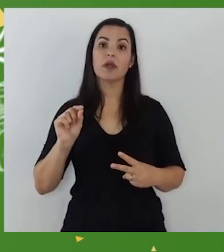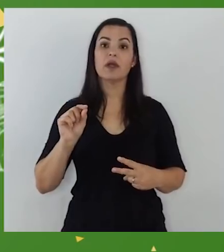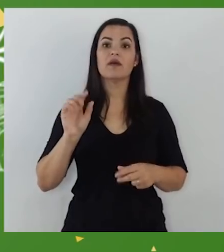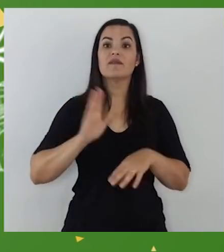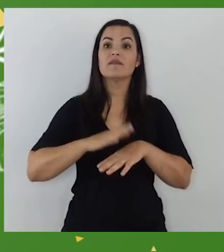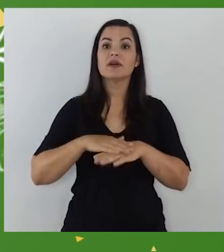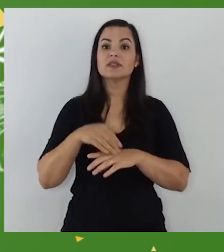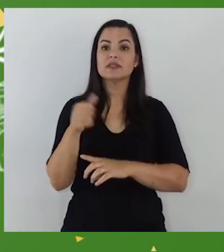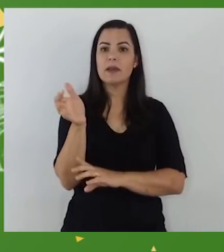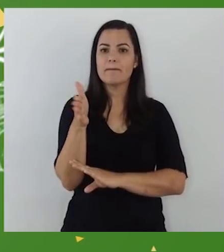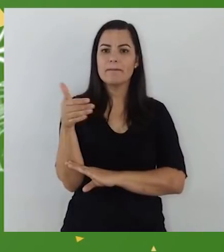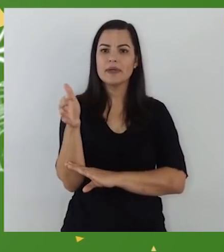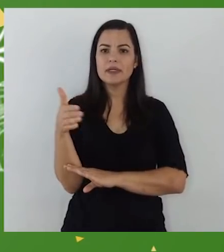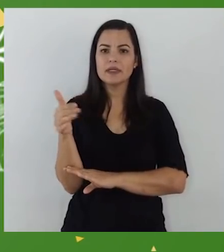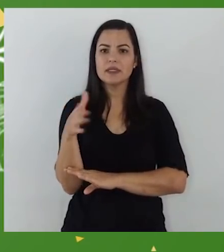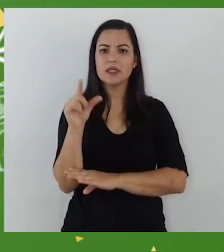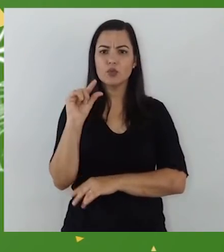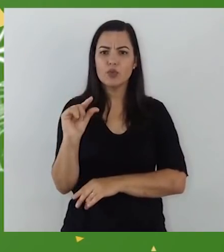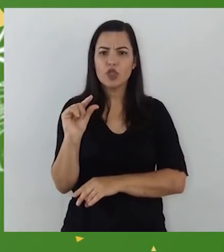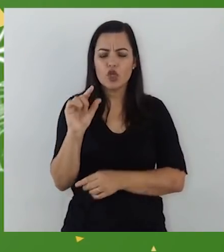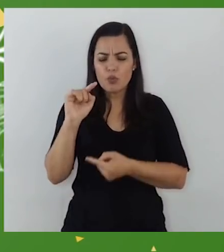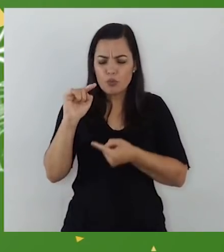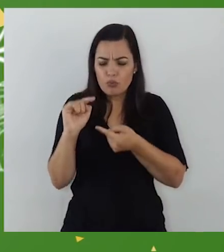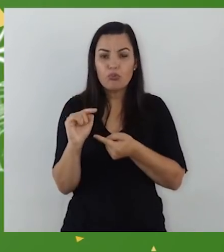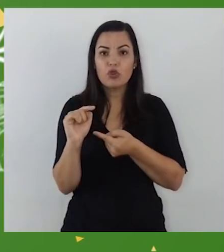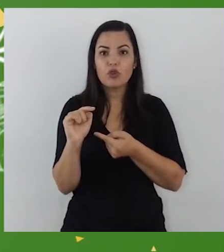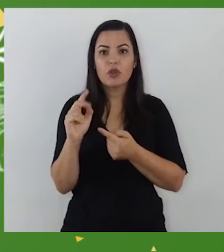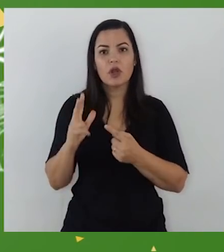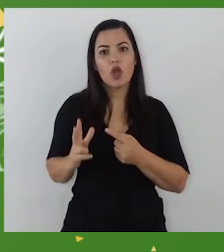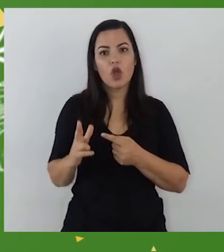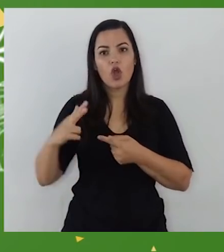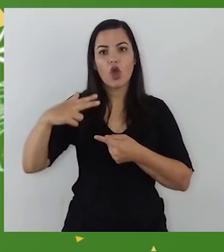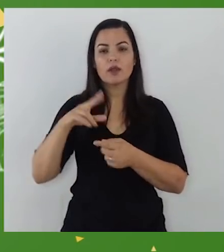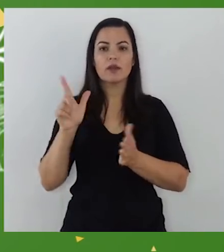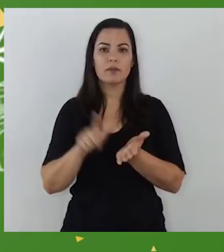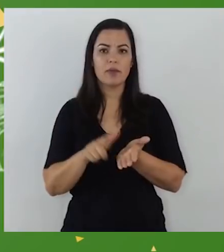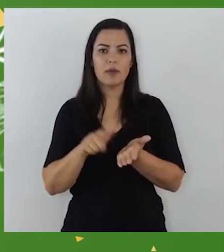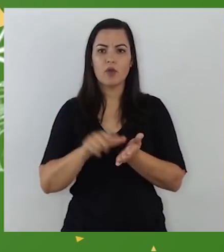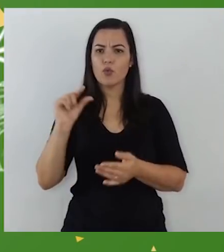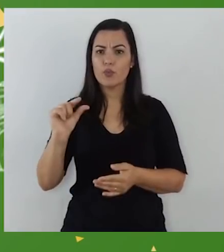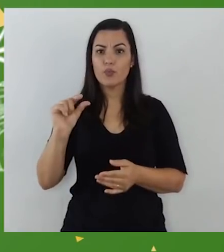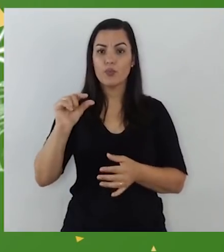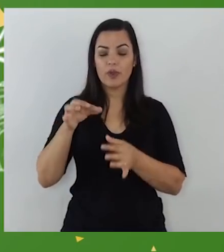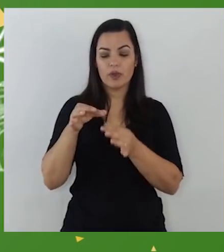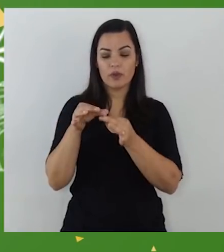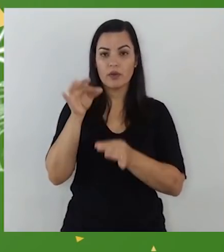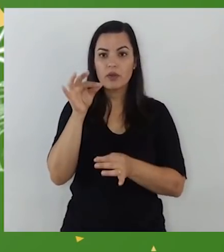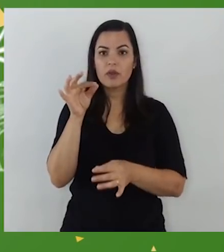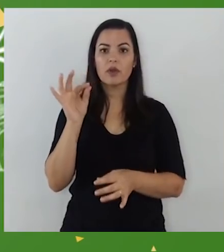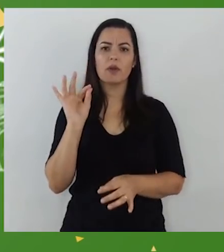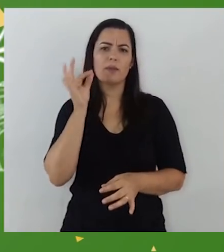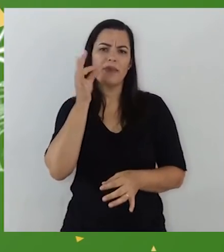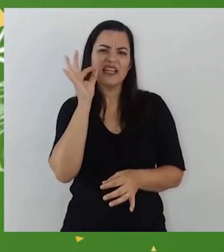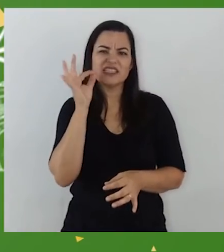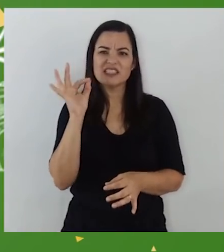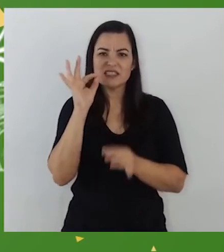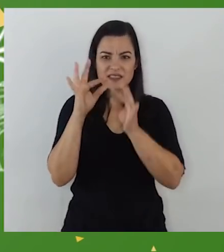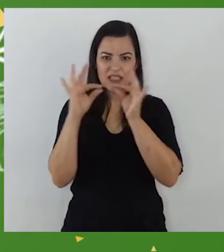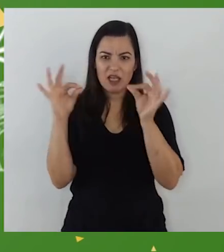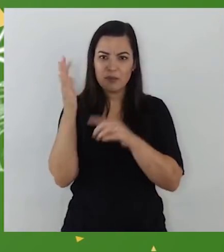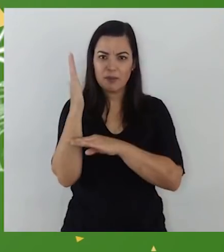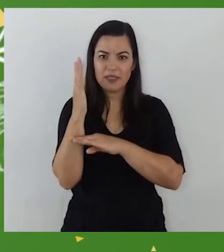uma bandeirinha pequenininha, cortando só um pedacinho de papel, tá bom? E colocando um palitinho aí para poder segurar ela, tudo